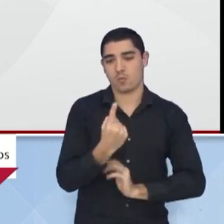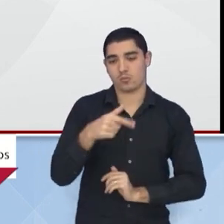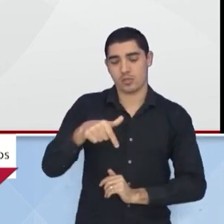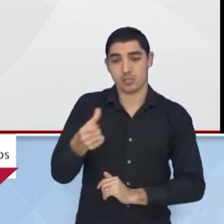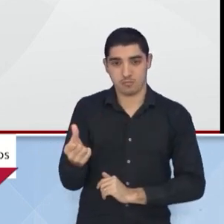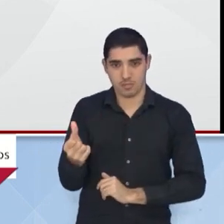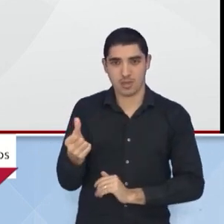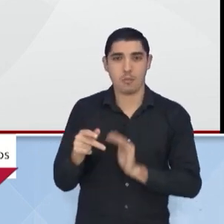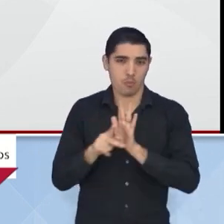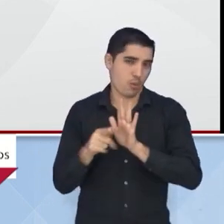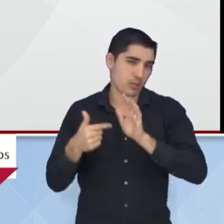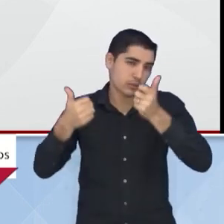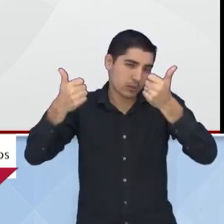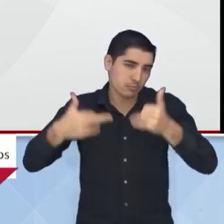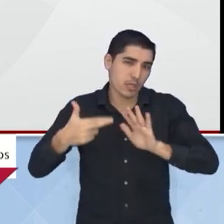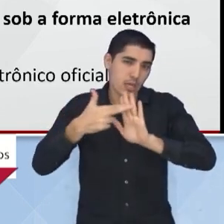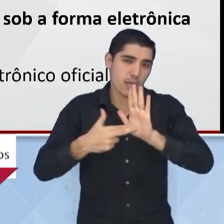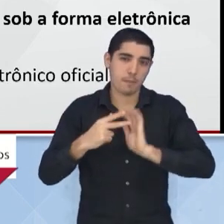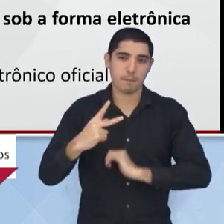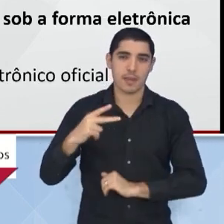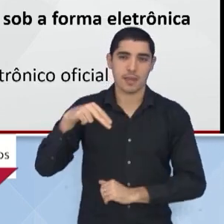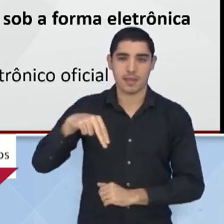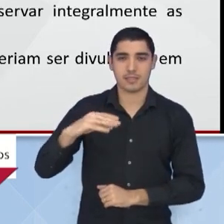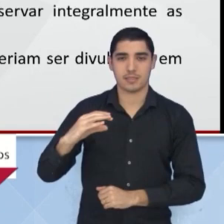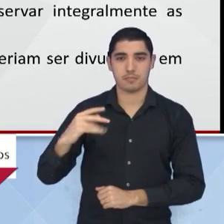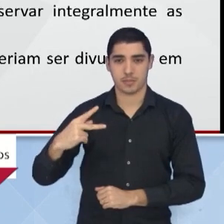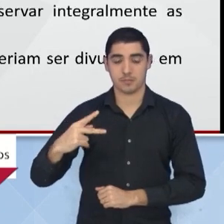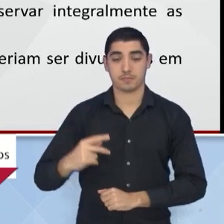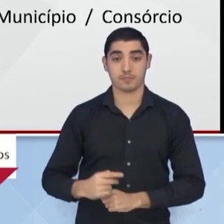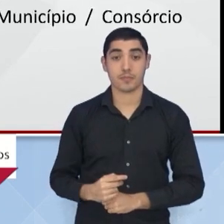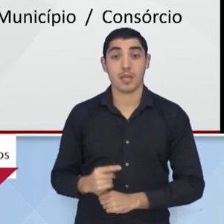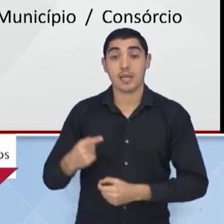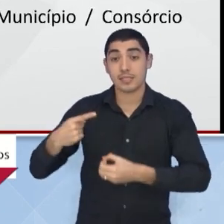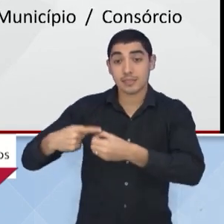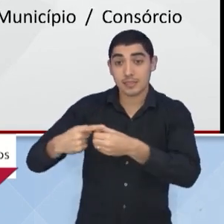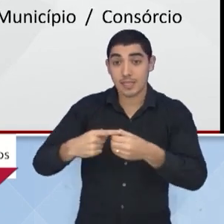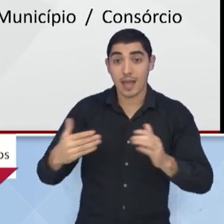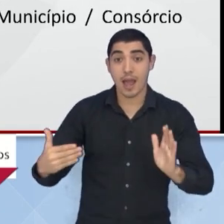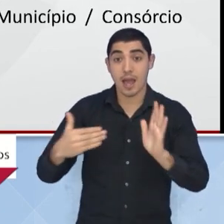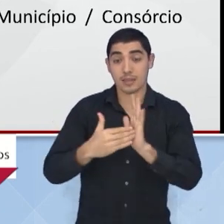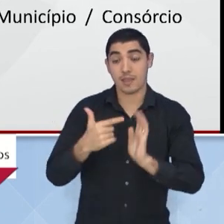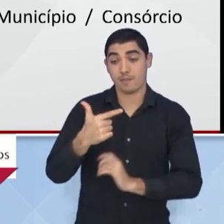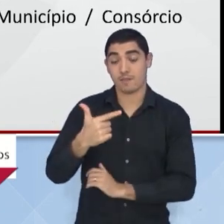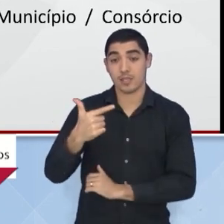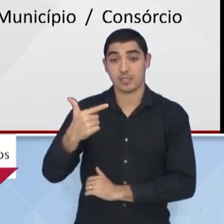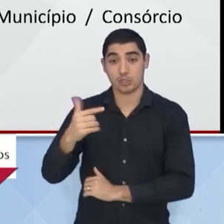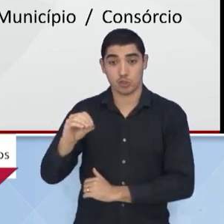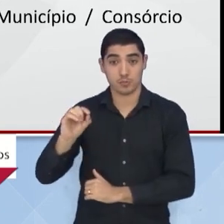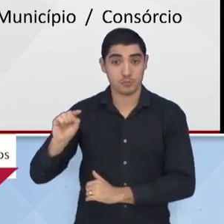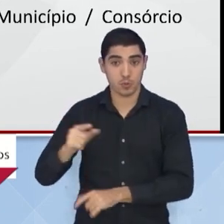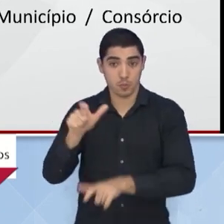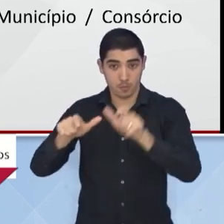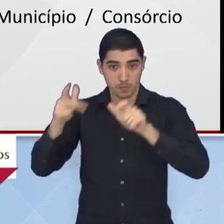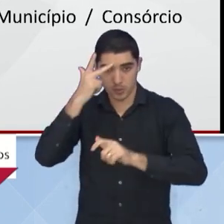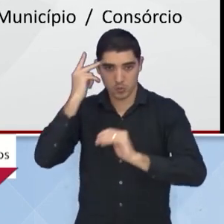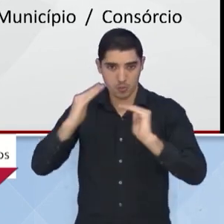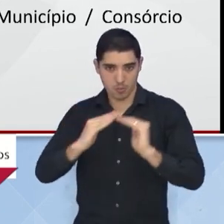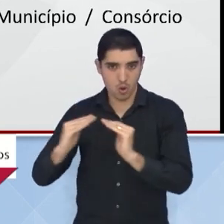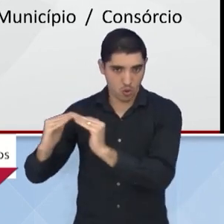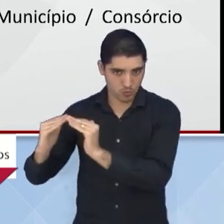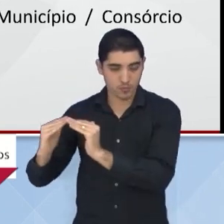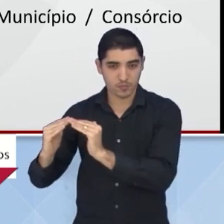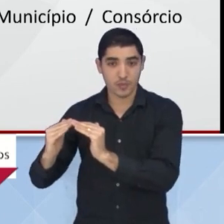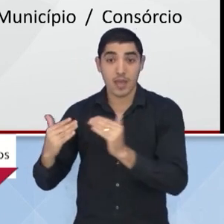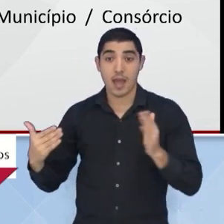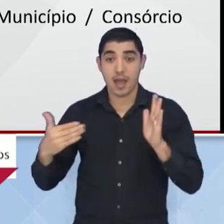pncp tá município com até 20.000 habitantes falar aqui rapidamente né Quais são as prerrogativas até